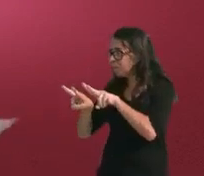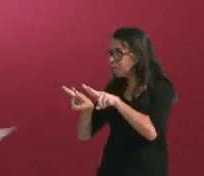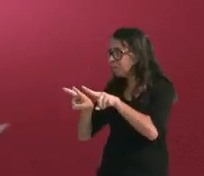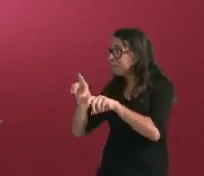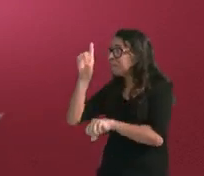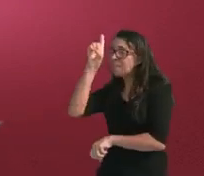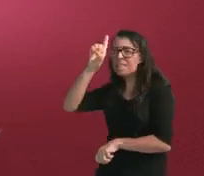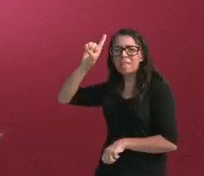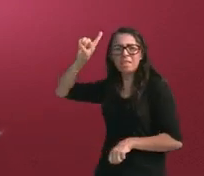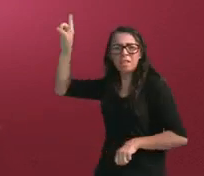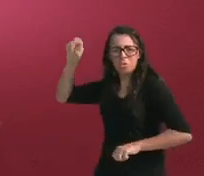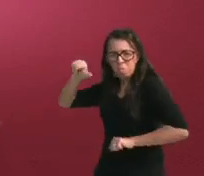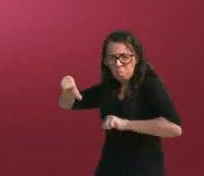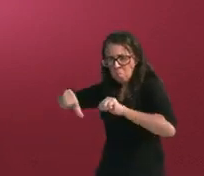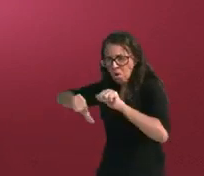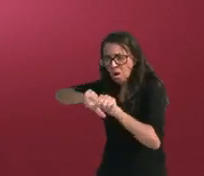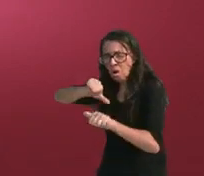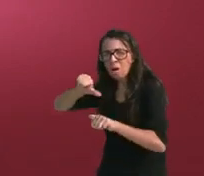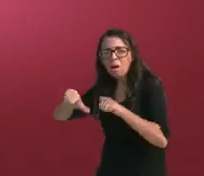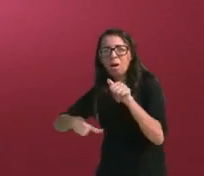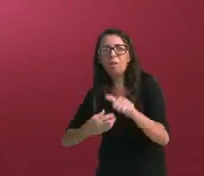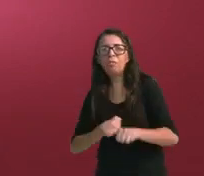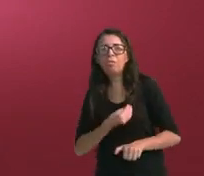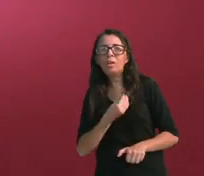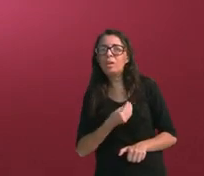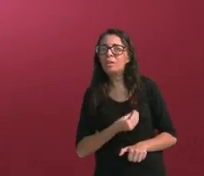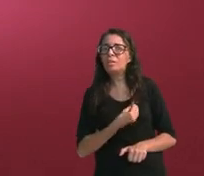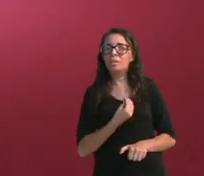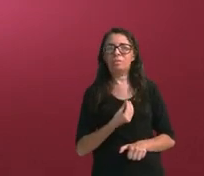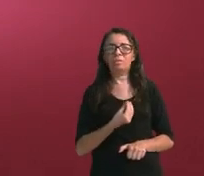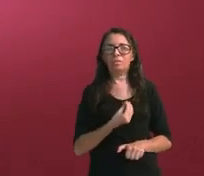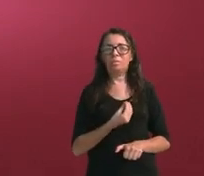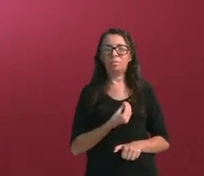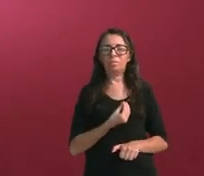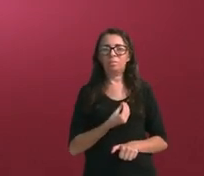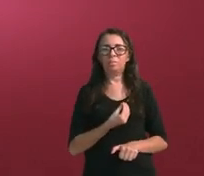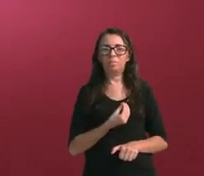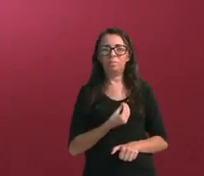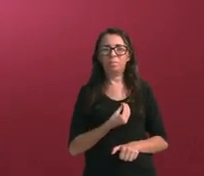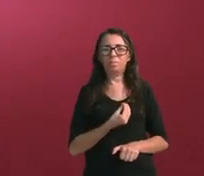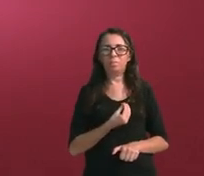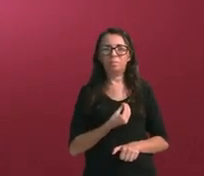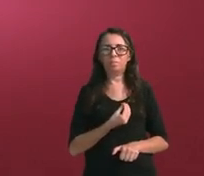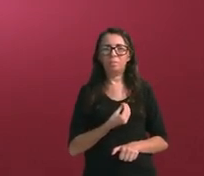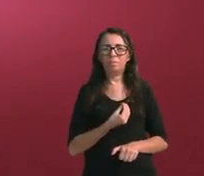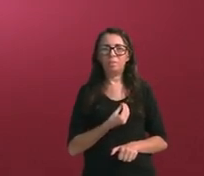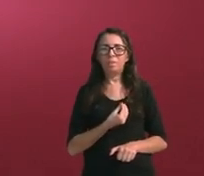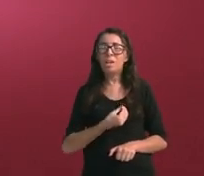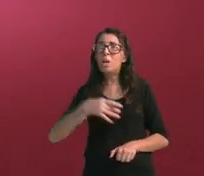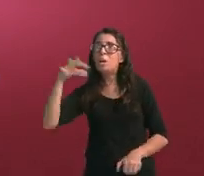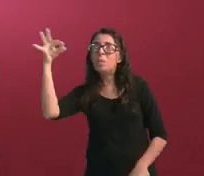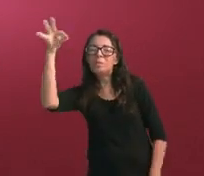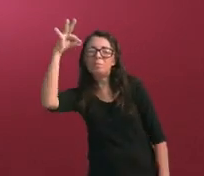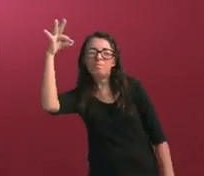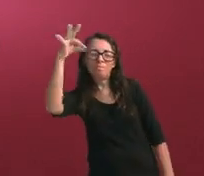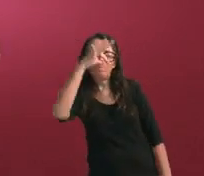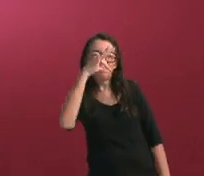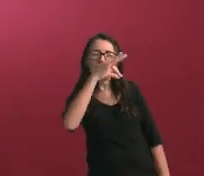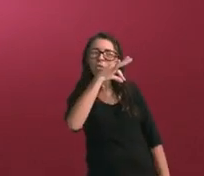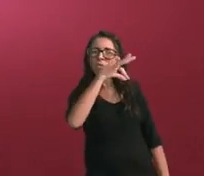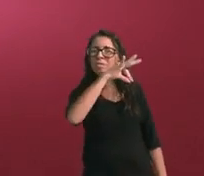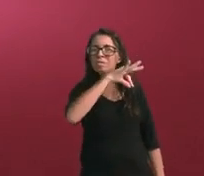ela serve, né? Então nós temos que contagiar o nosso meio com